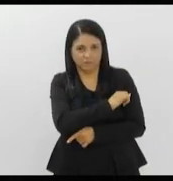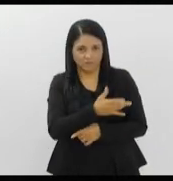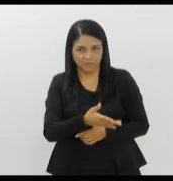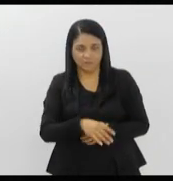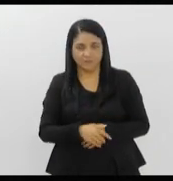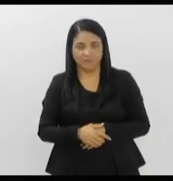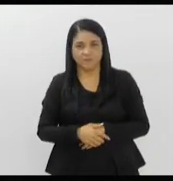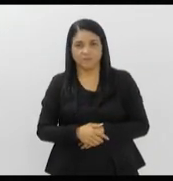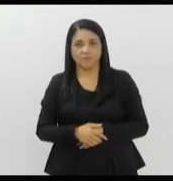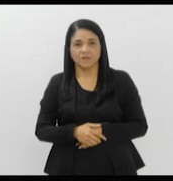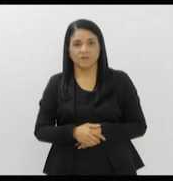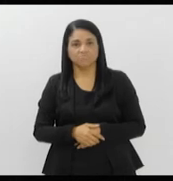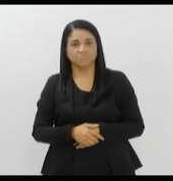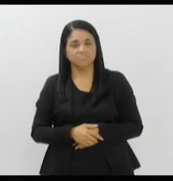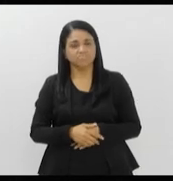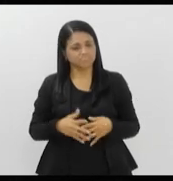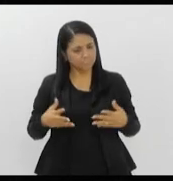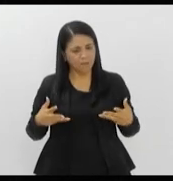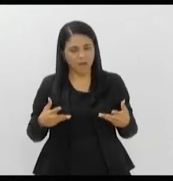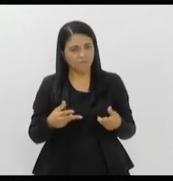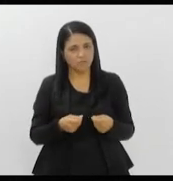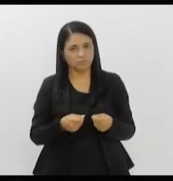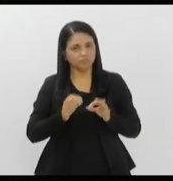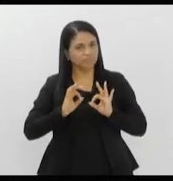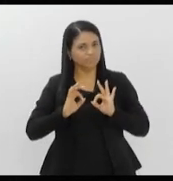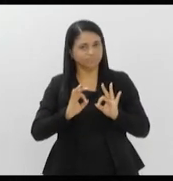turístico espetacular.